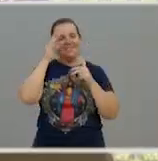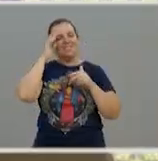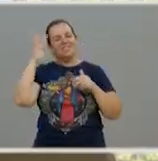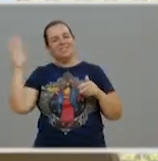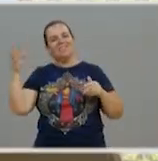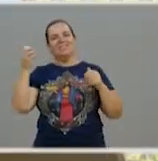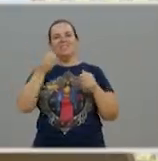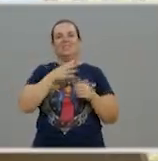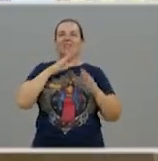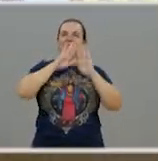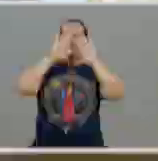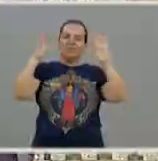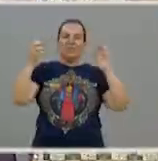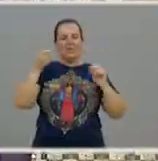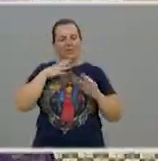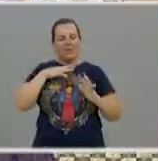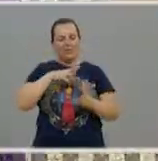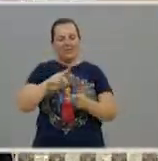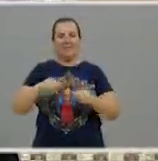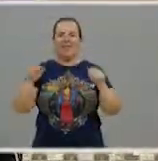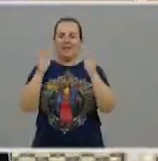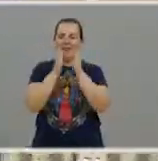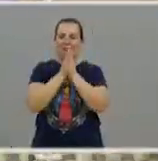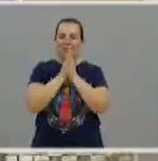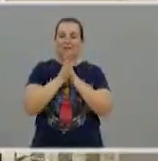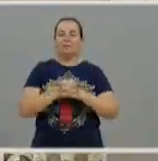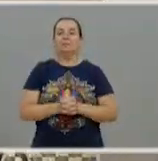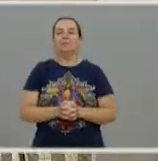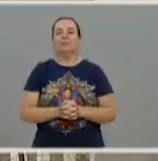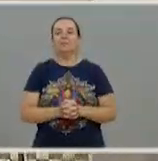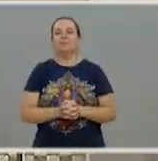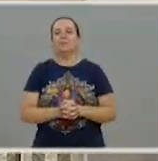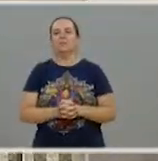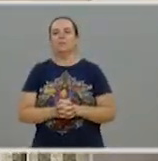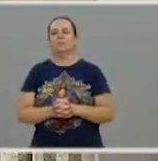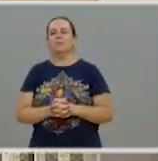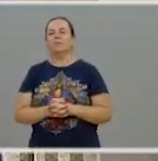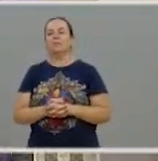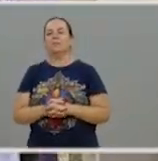que prometestes. Amém. Cantemos.